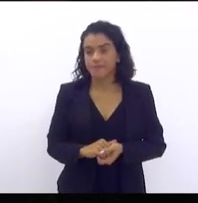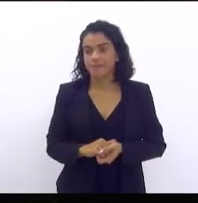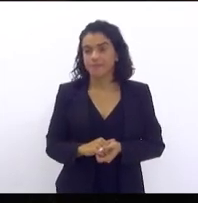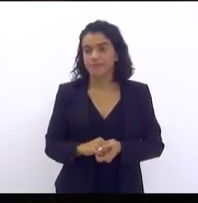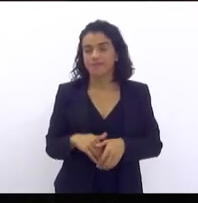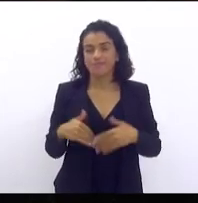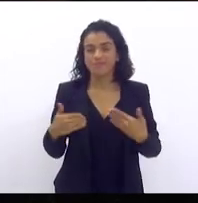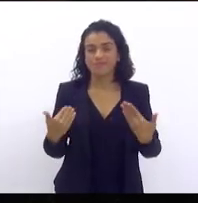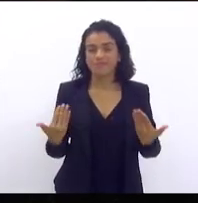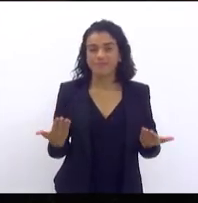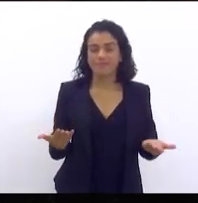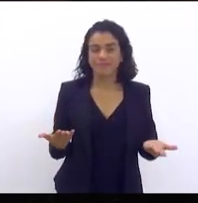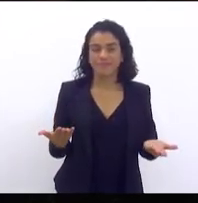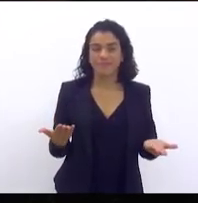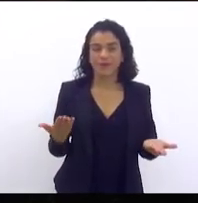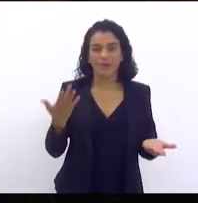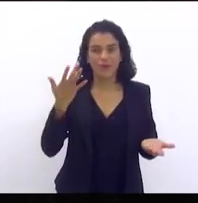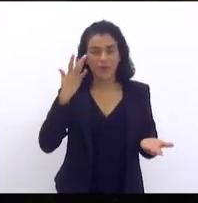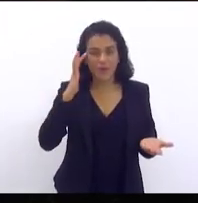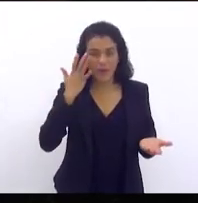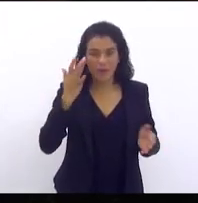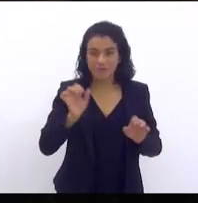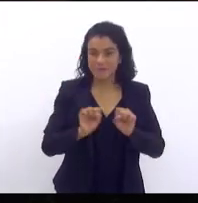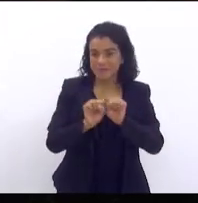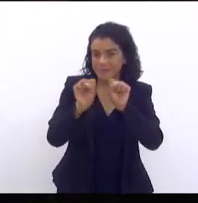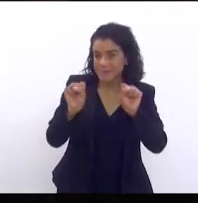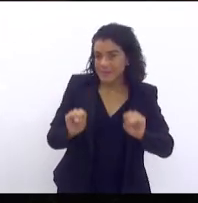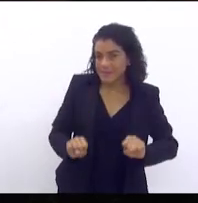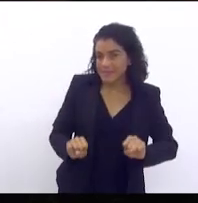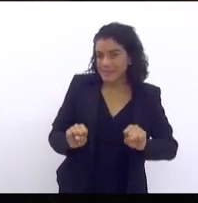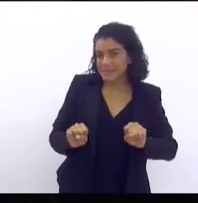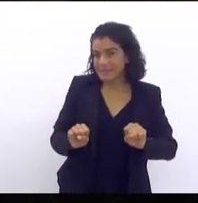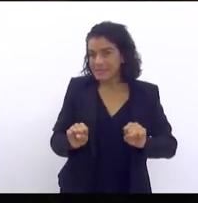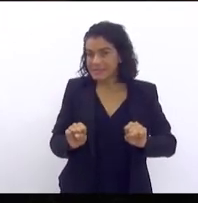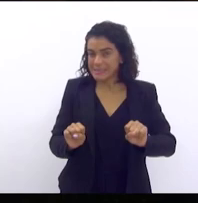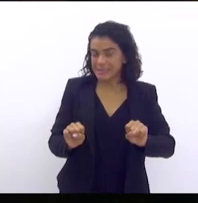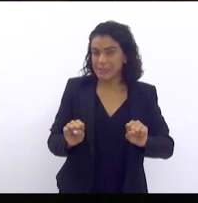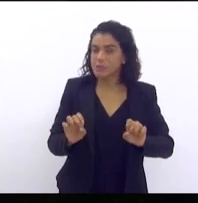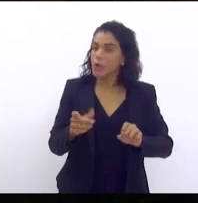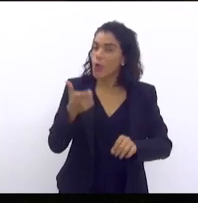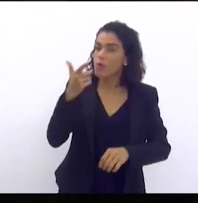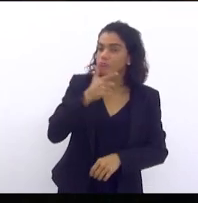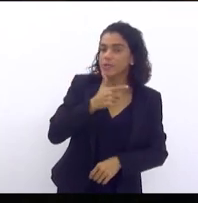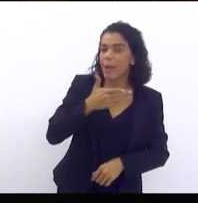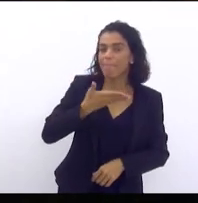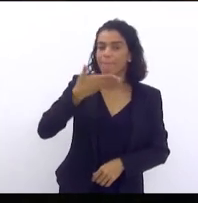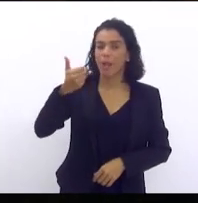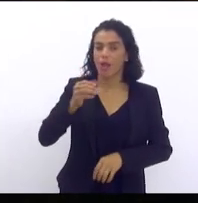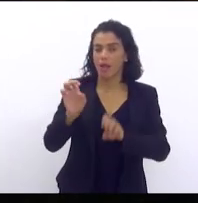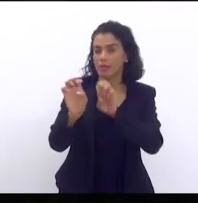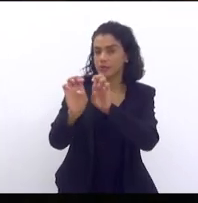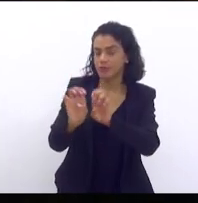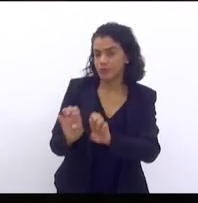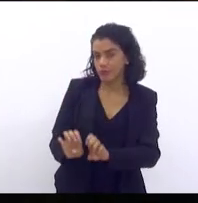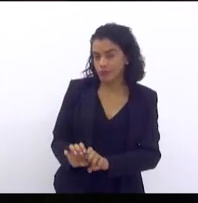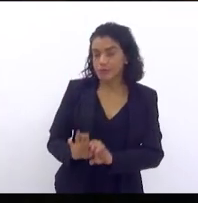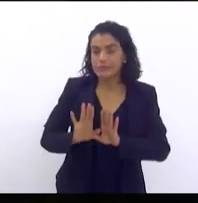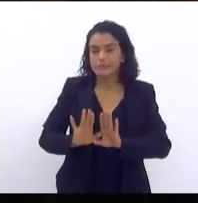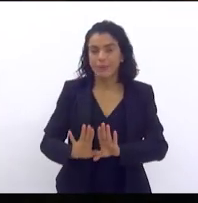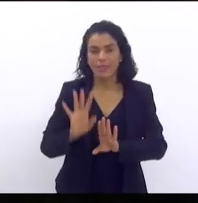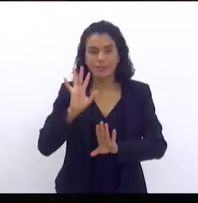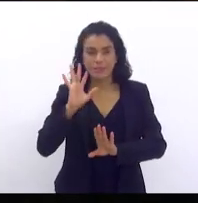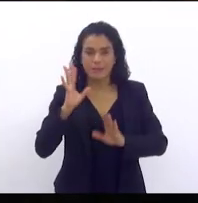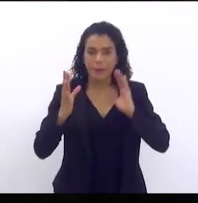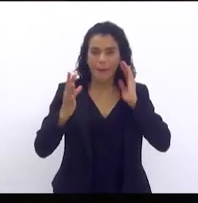Então, eu acho que aí o sistema se estrutura um pouco melhor. Mas essas